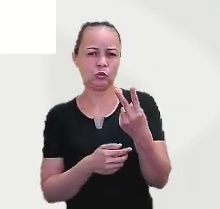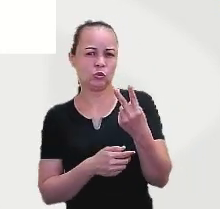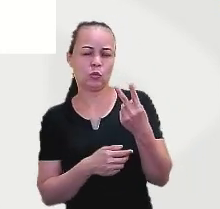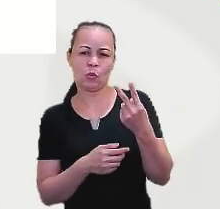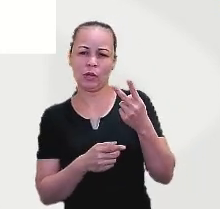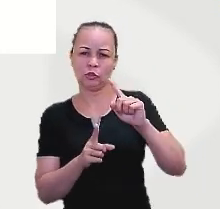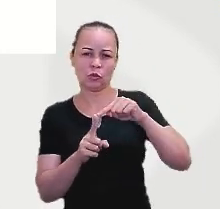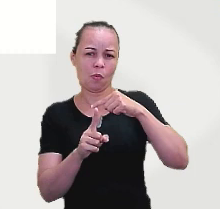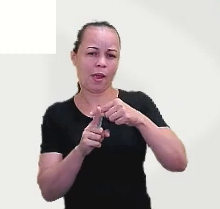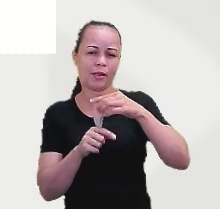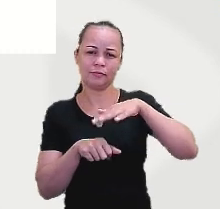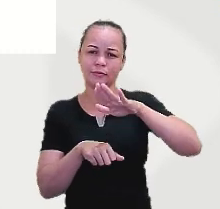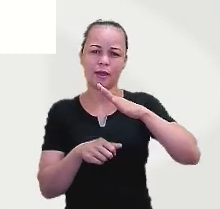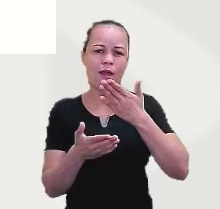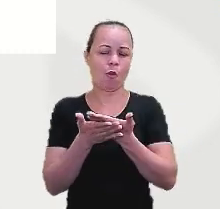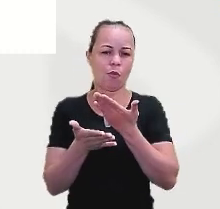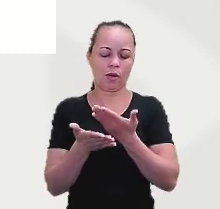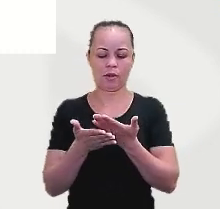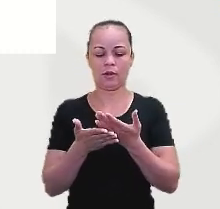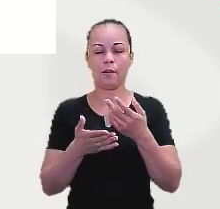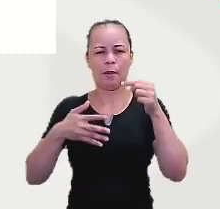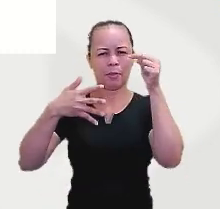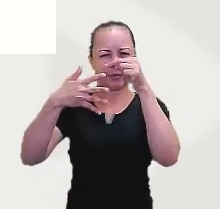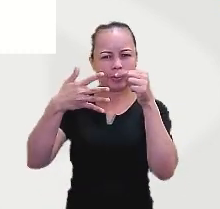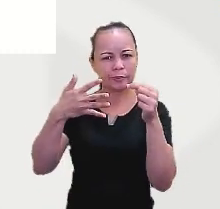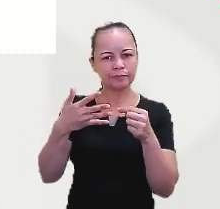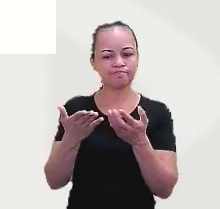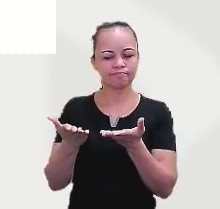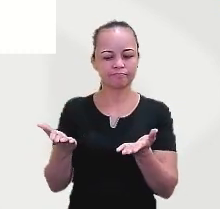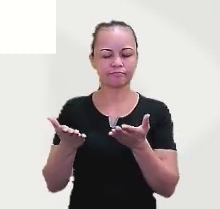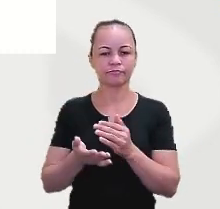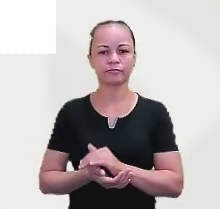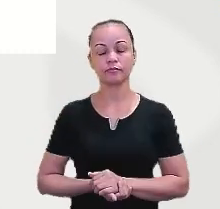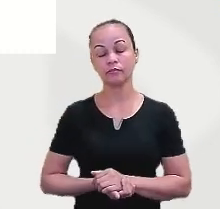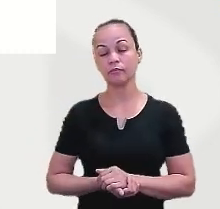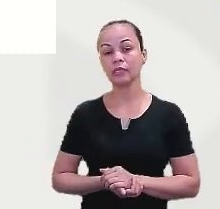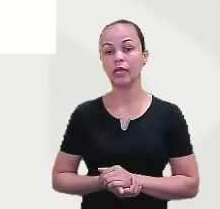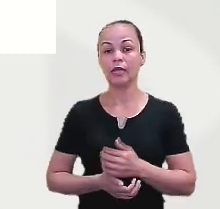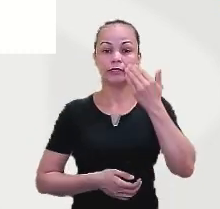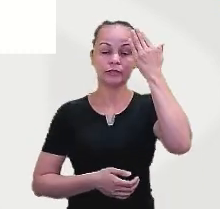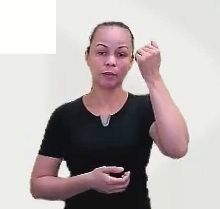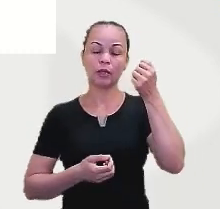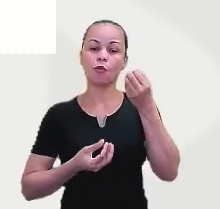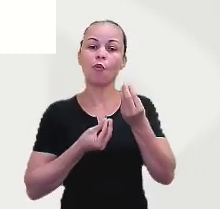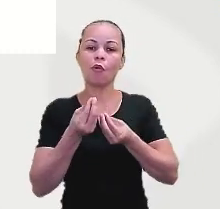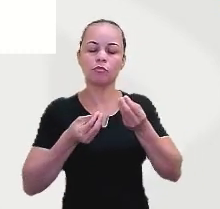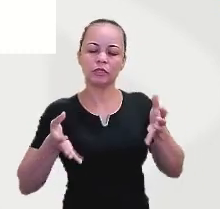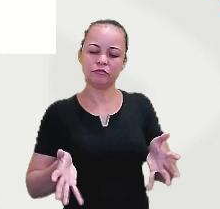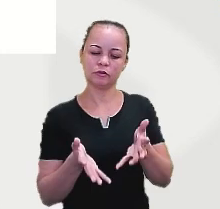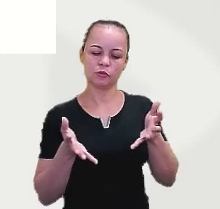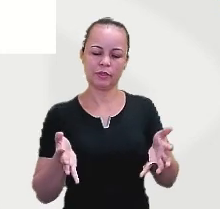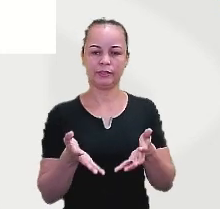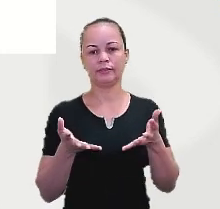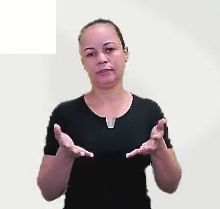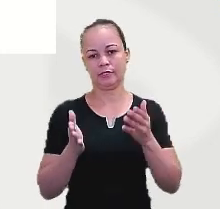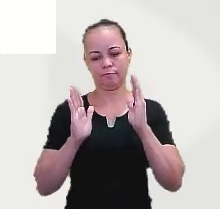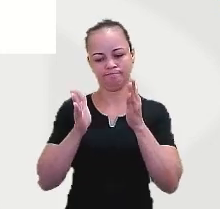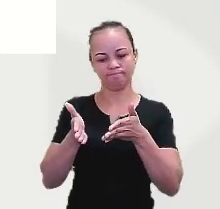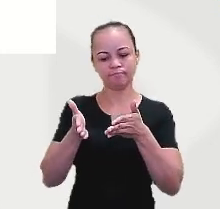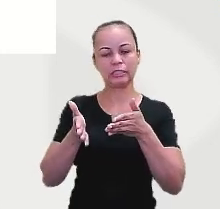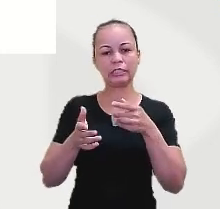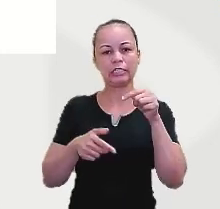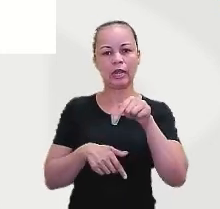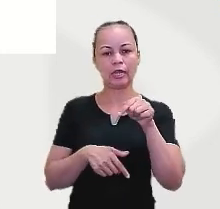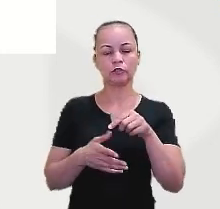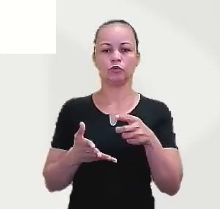para mencionarmos cada ponto desse e apontarmos como isso influencia diretamente